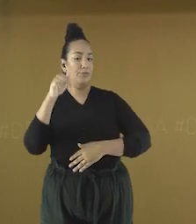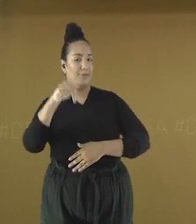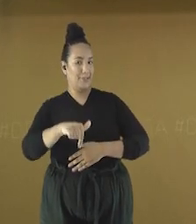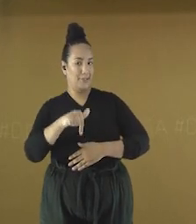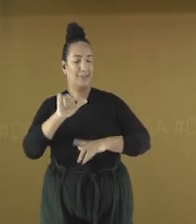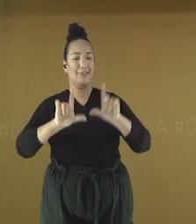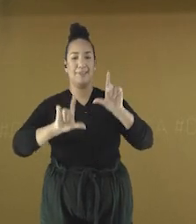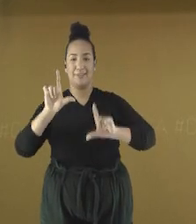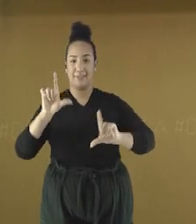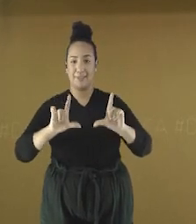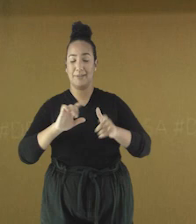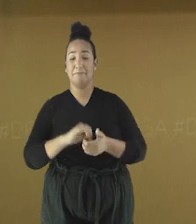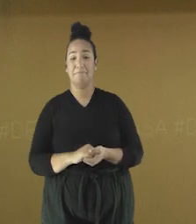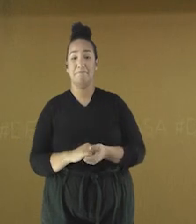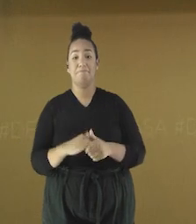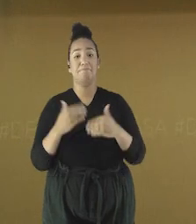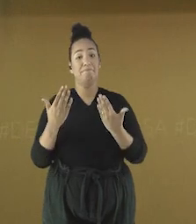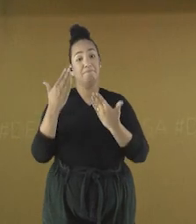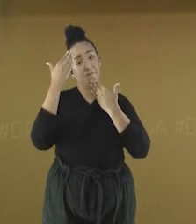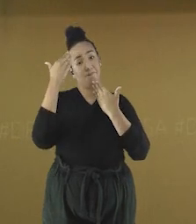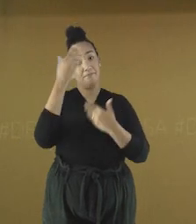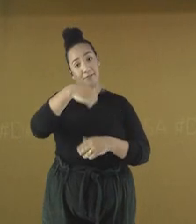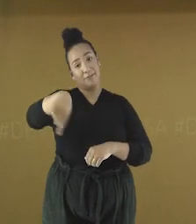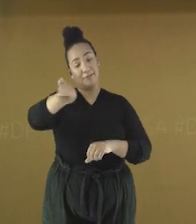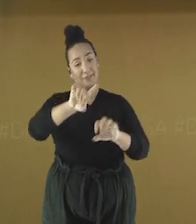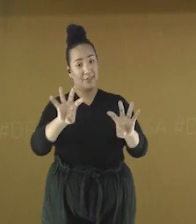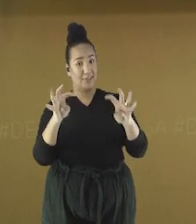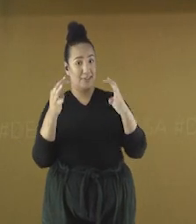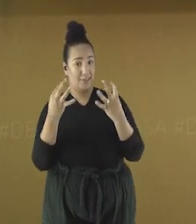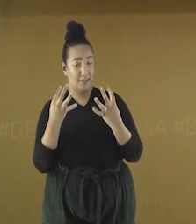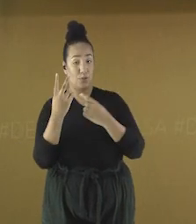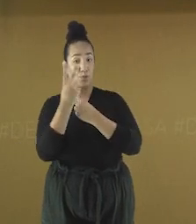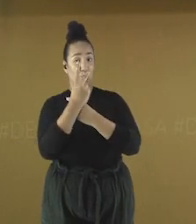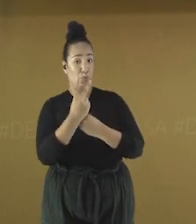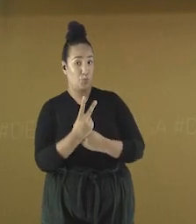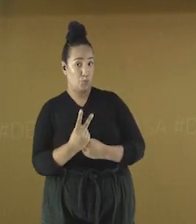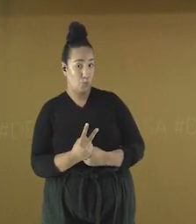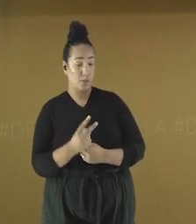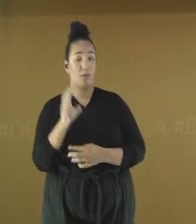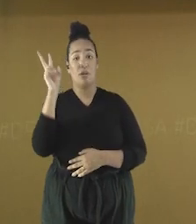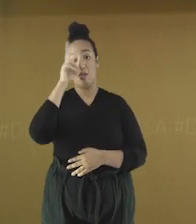nossos canais. Muito obrigado pela atenção de vocês. Fiquem